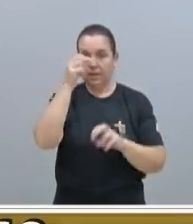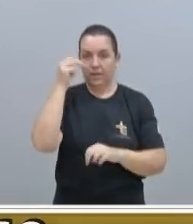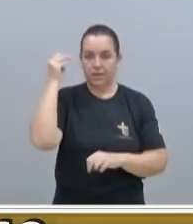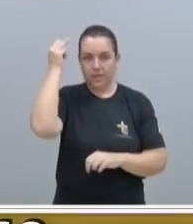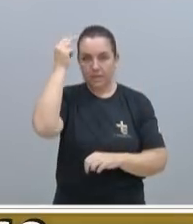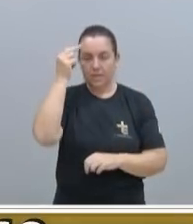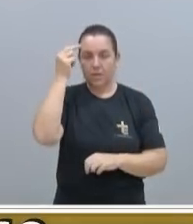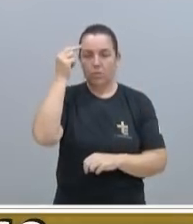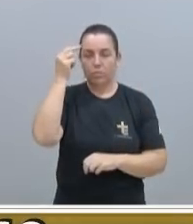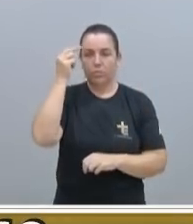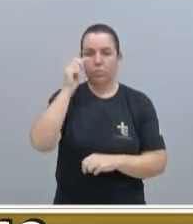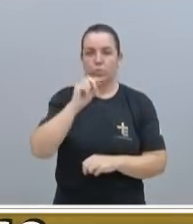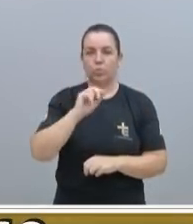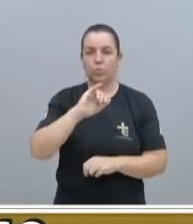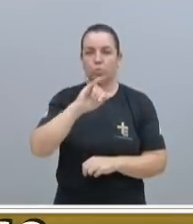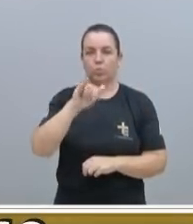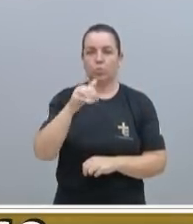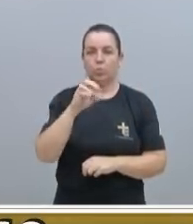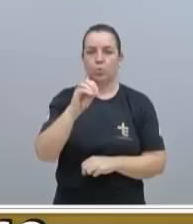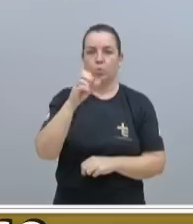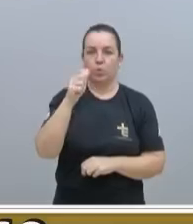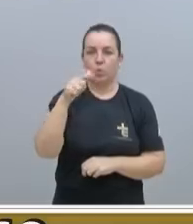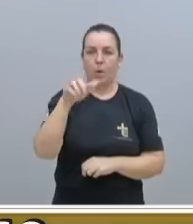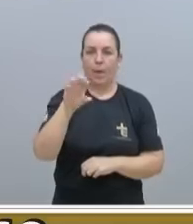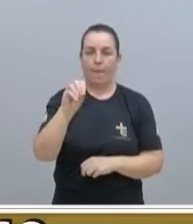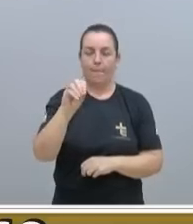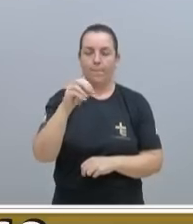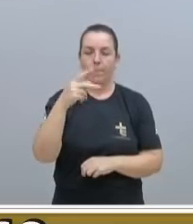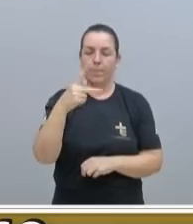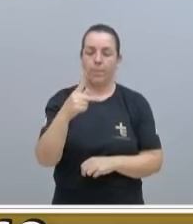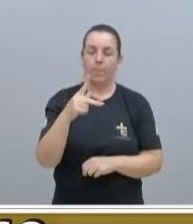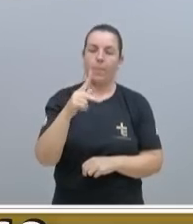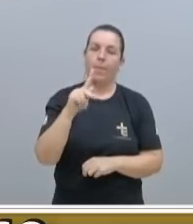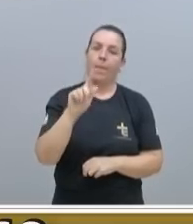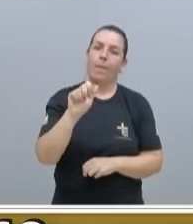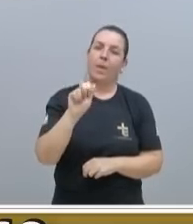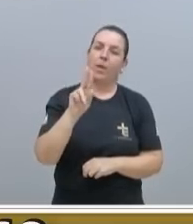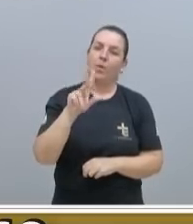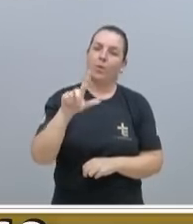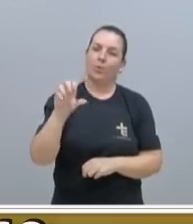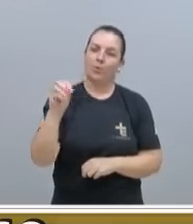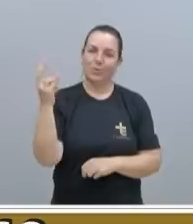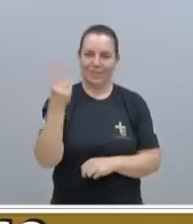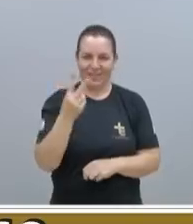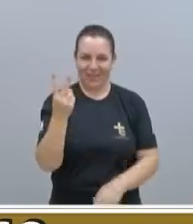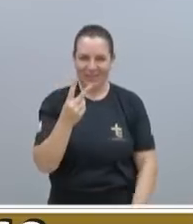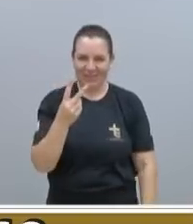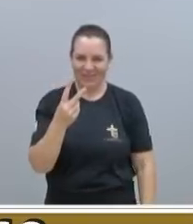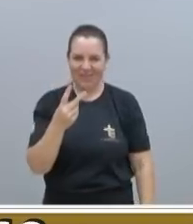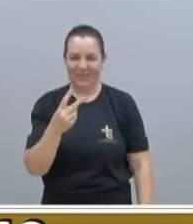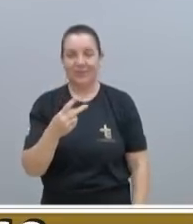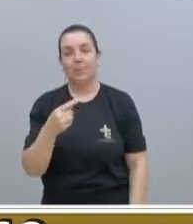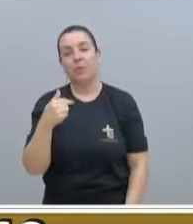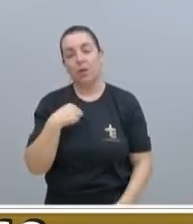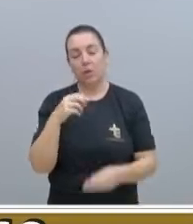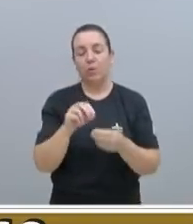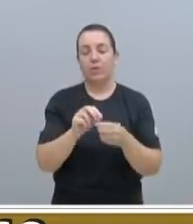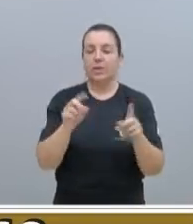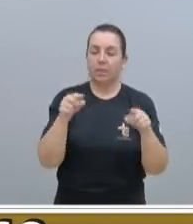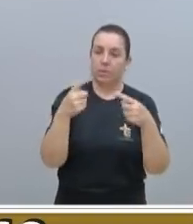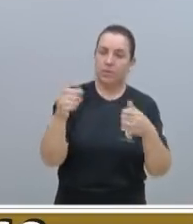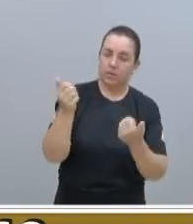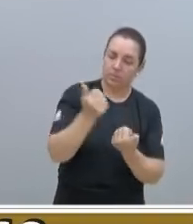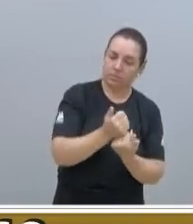paulo 2º e eu tomei adaptando musicalmente pra essa música que é